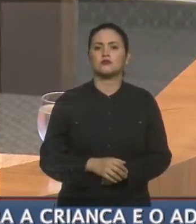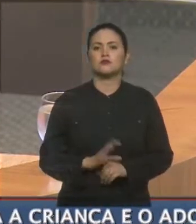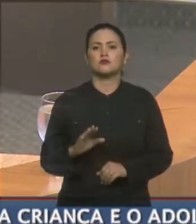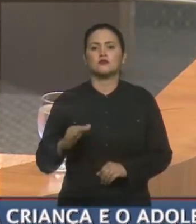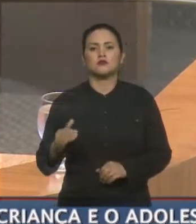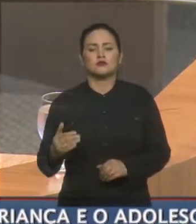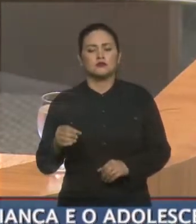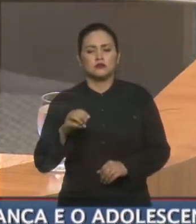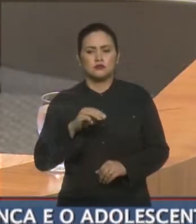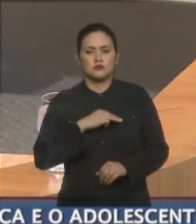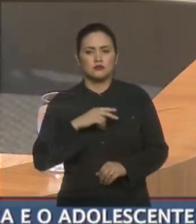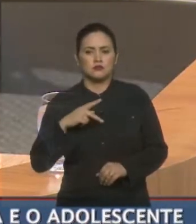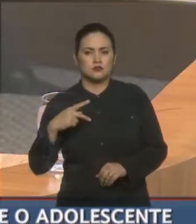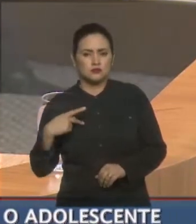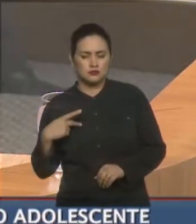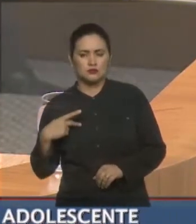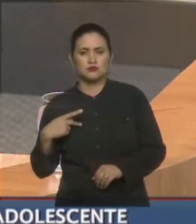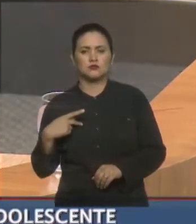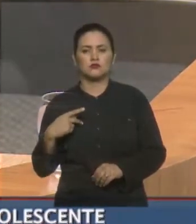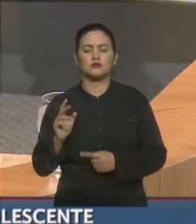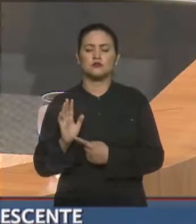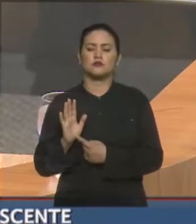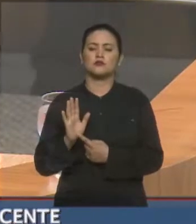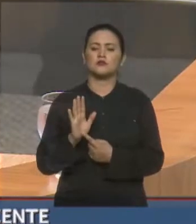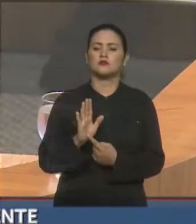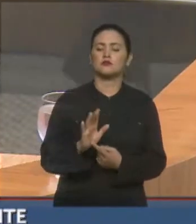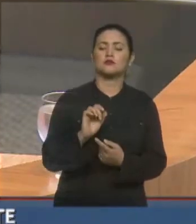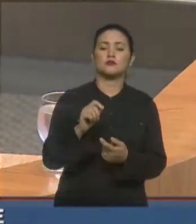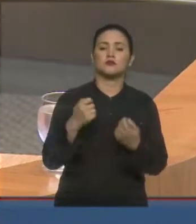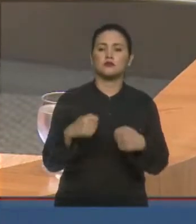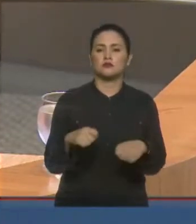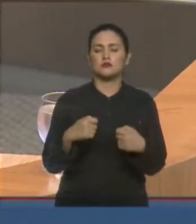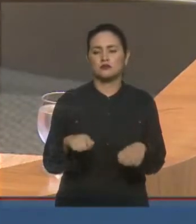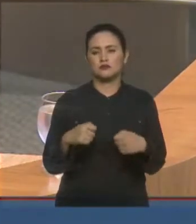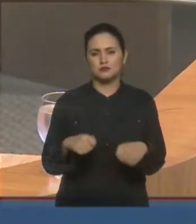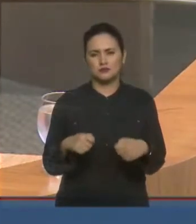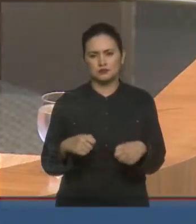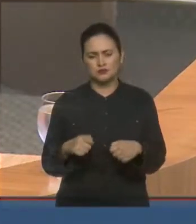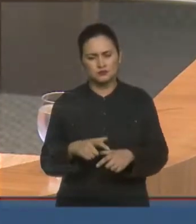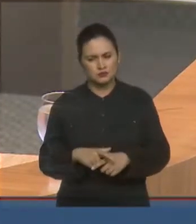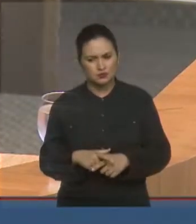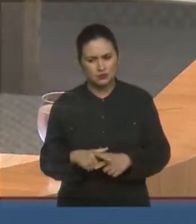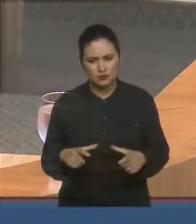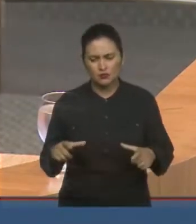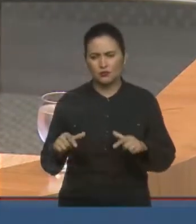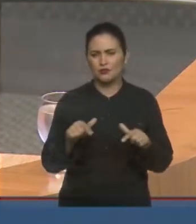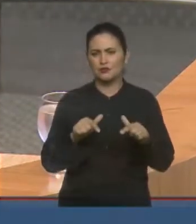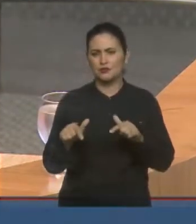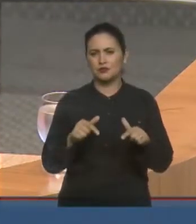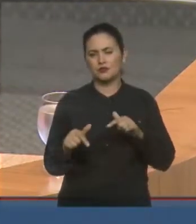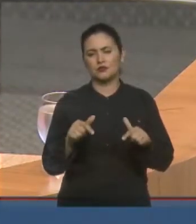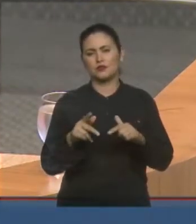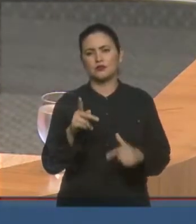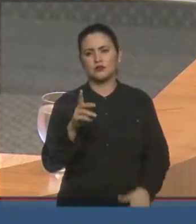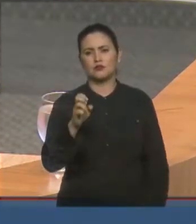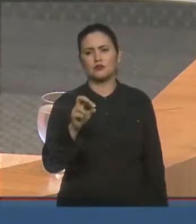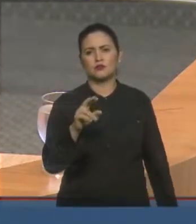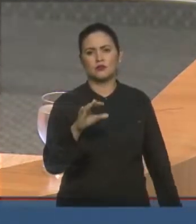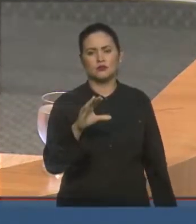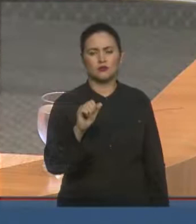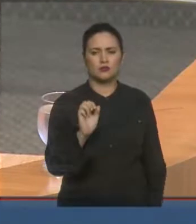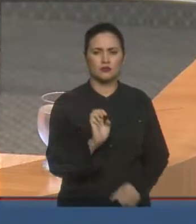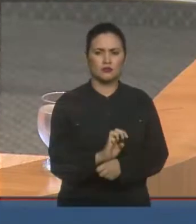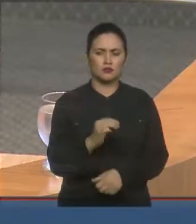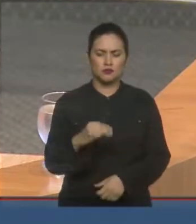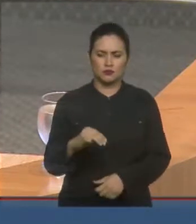Vara da Infância, apresentou a necessidade de ampliação dos serviços de perícia no estado do Maranhão. Exatamente para que